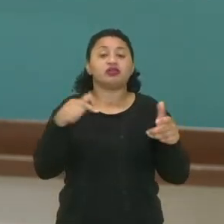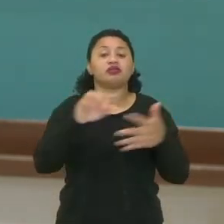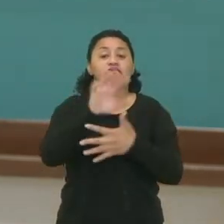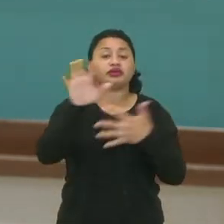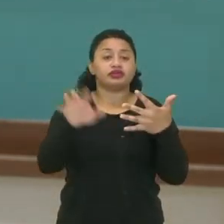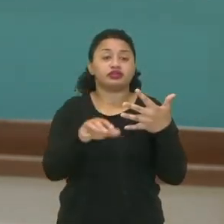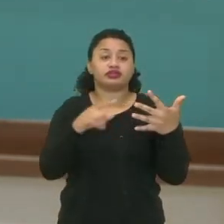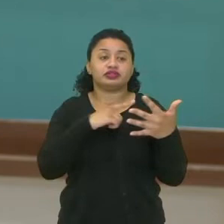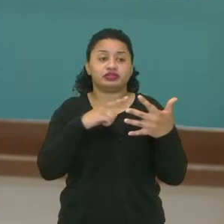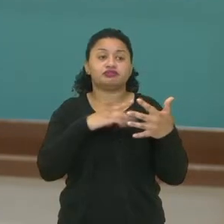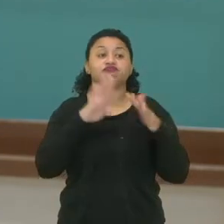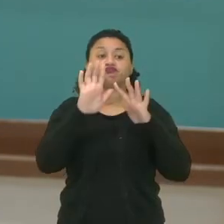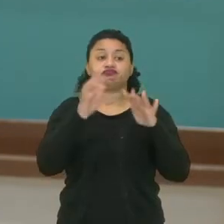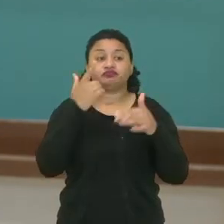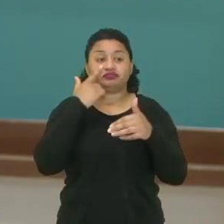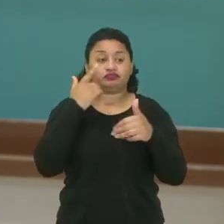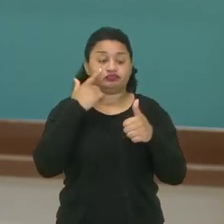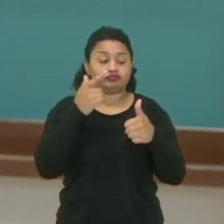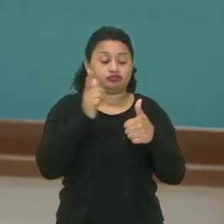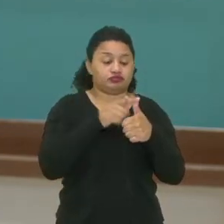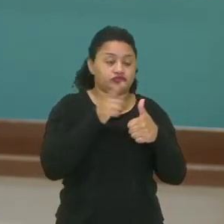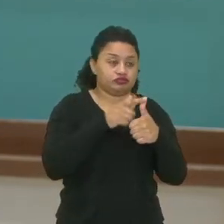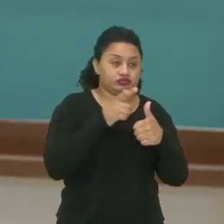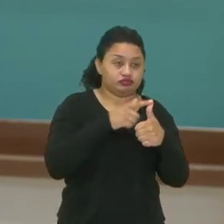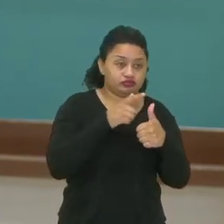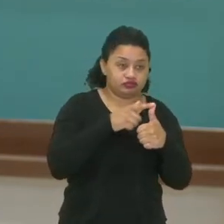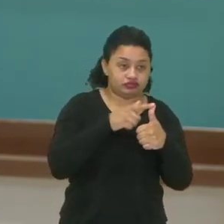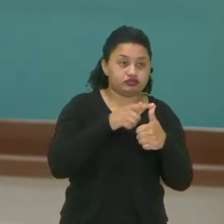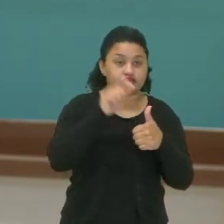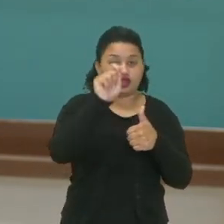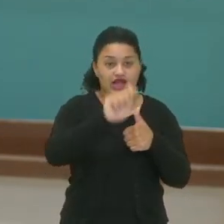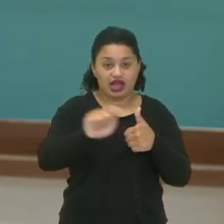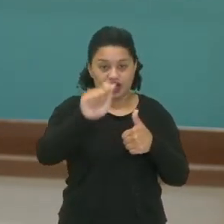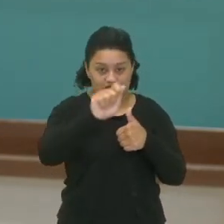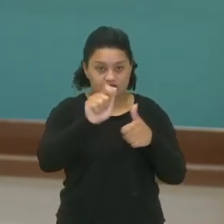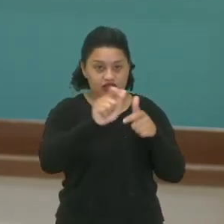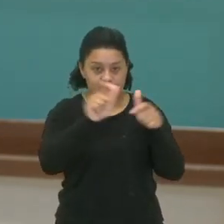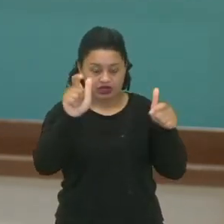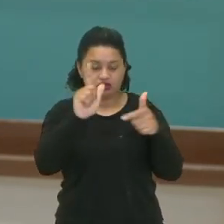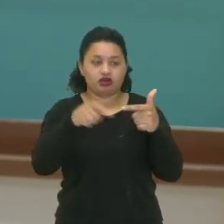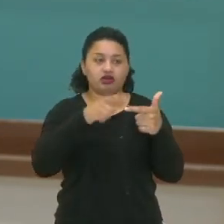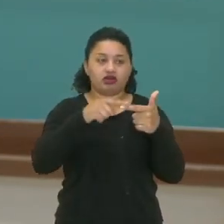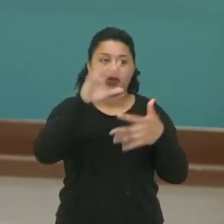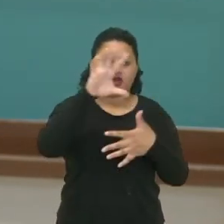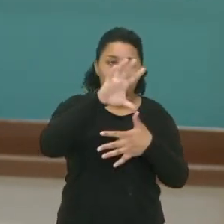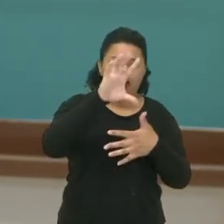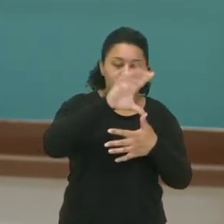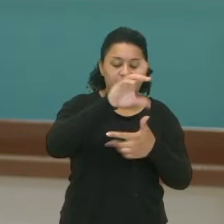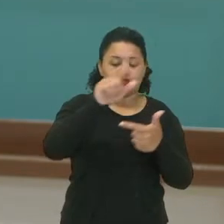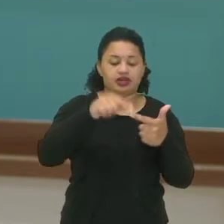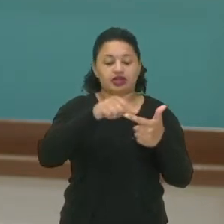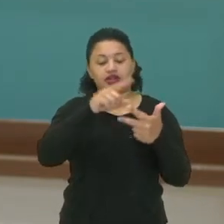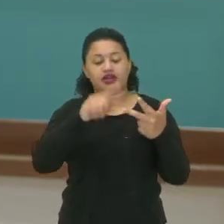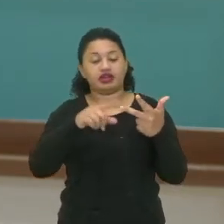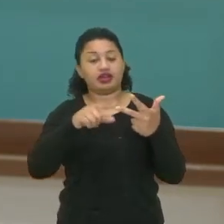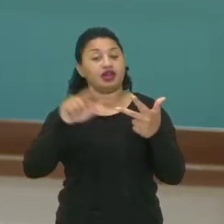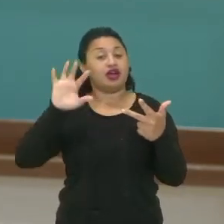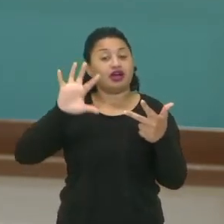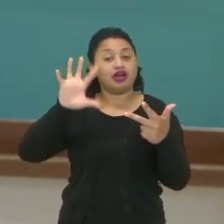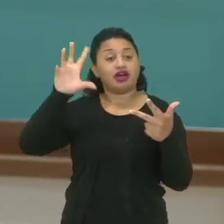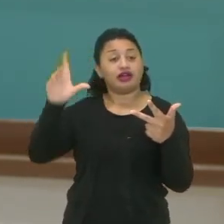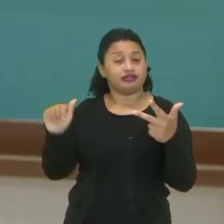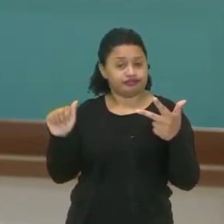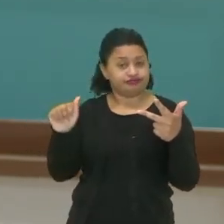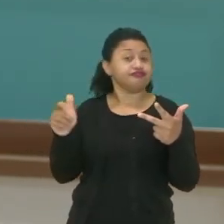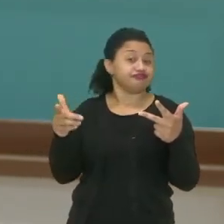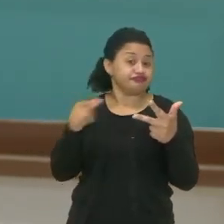aqui uma listinha rapidinho, Então, temos aqui então a Ásia em primeiro lugar, a América em segundo, a África em terceiro,